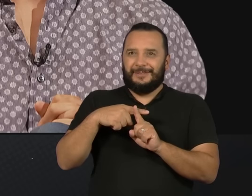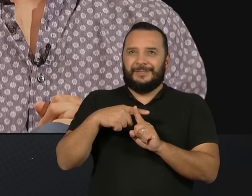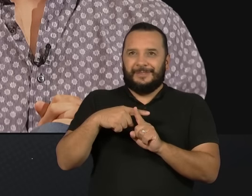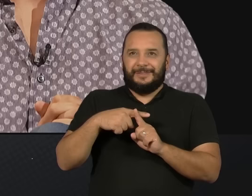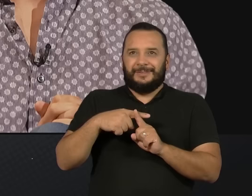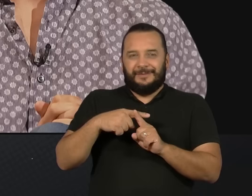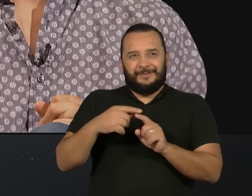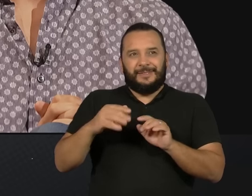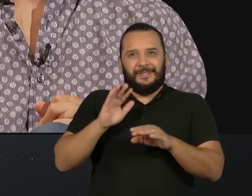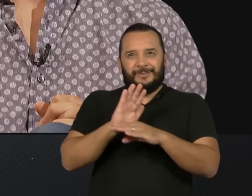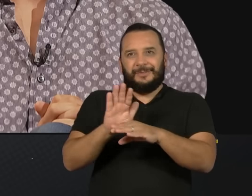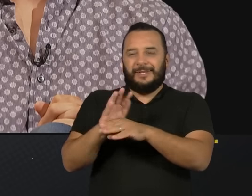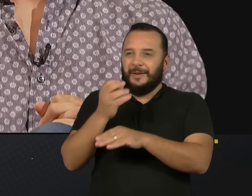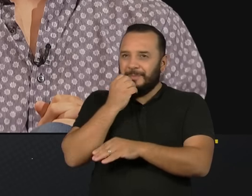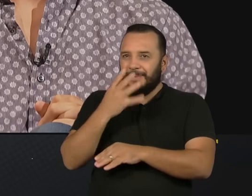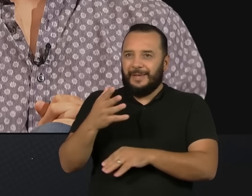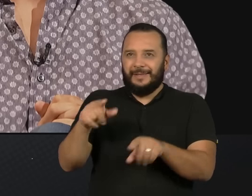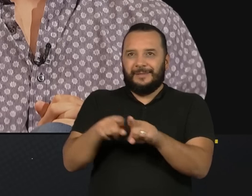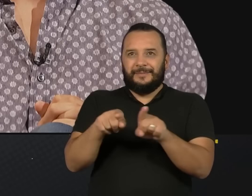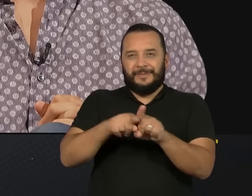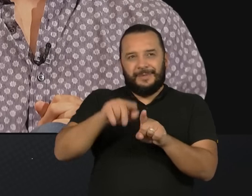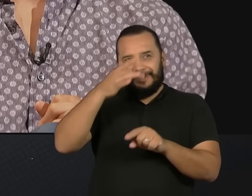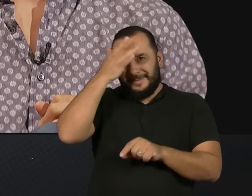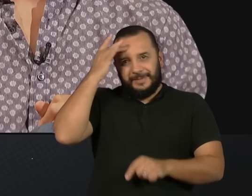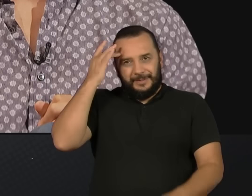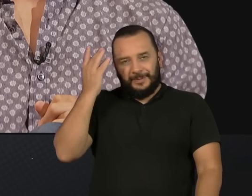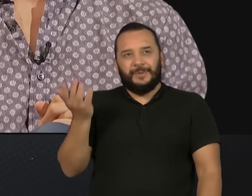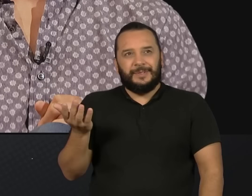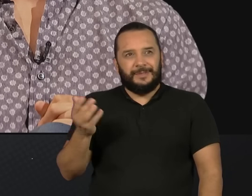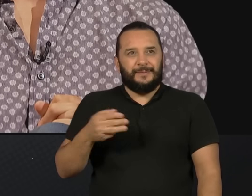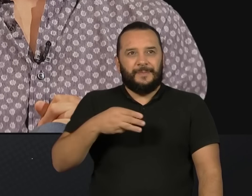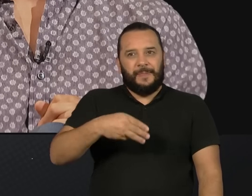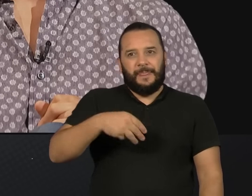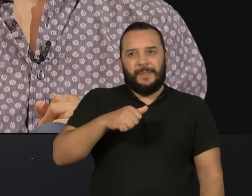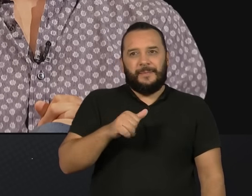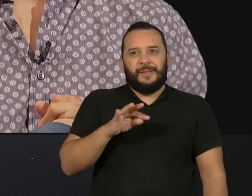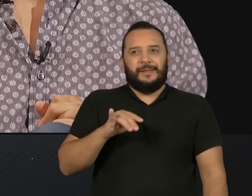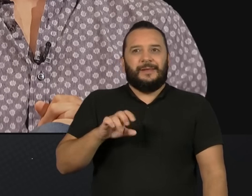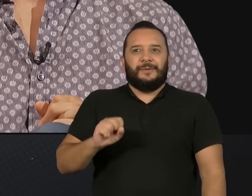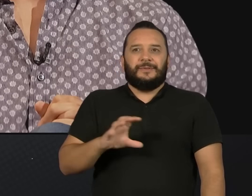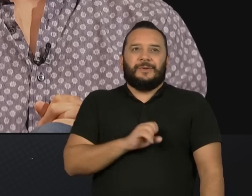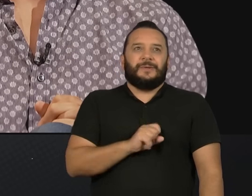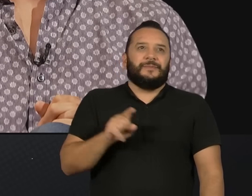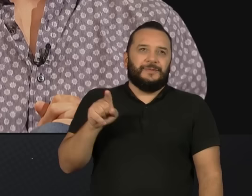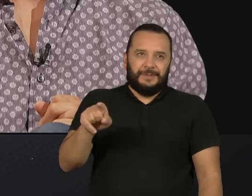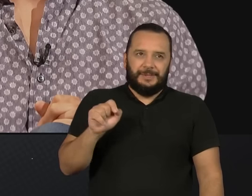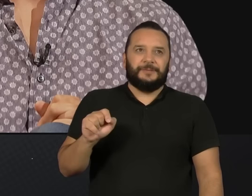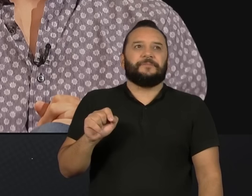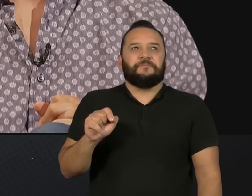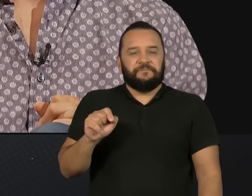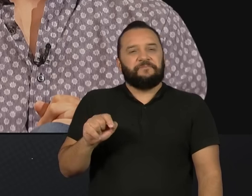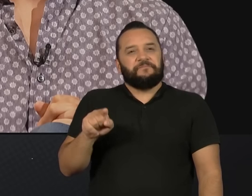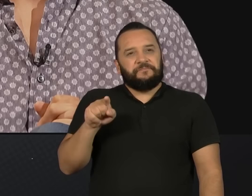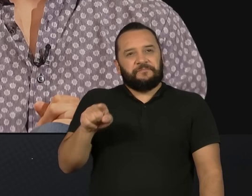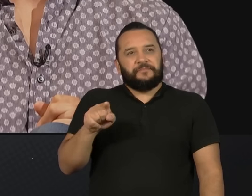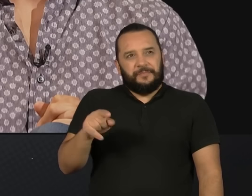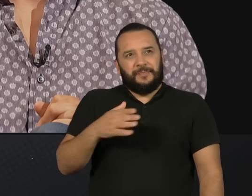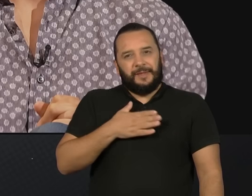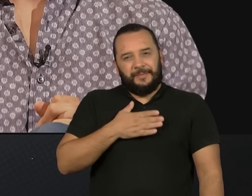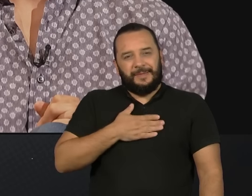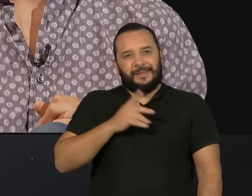para o bem e para as pessoas. Matheus, cara, eu amo você demais. Você, para mim, é